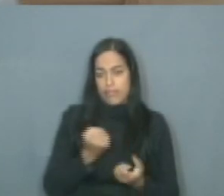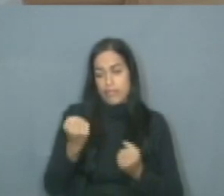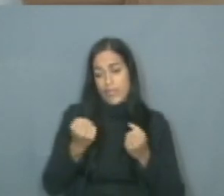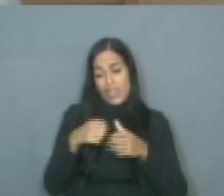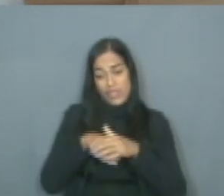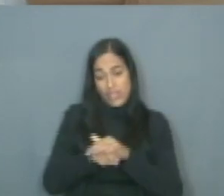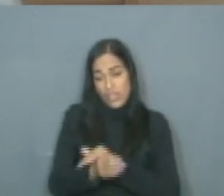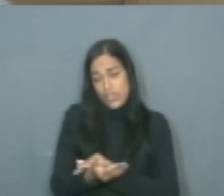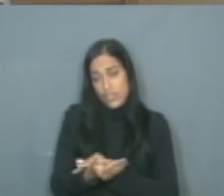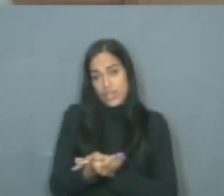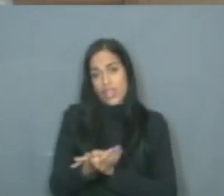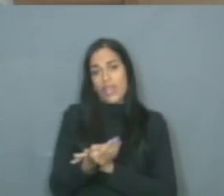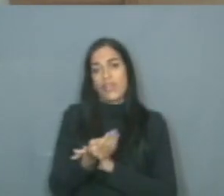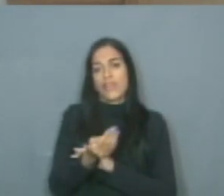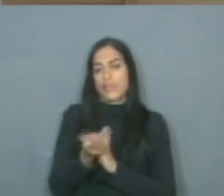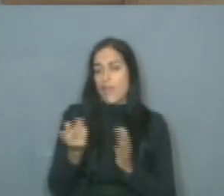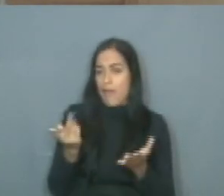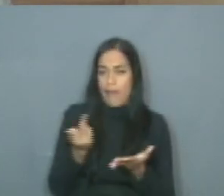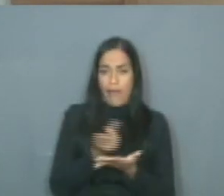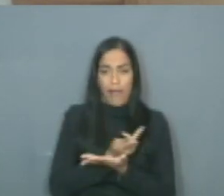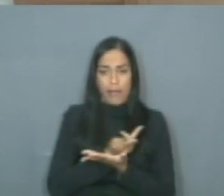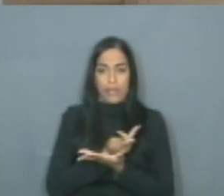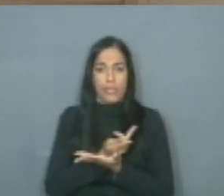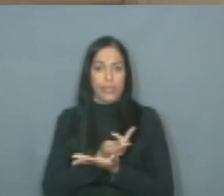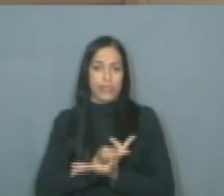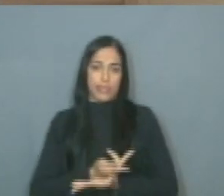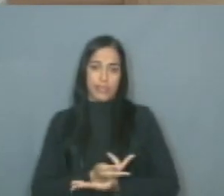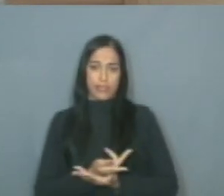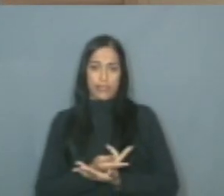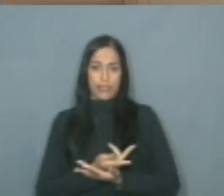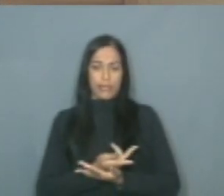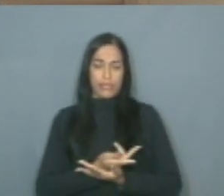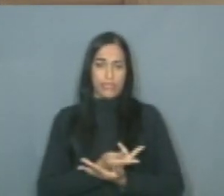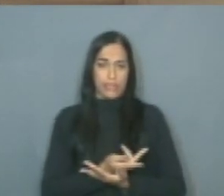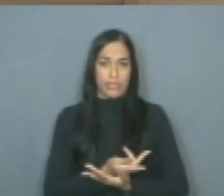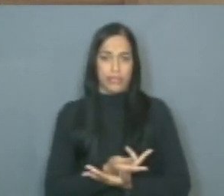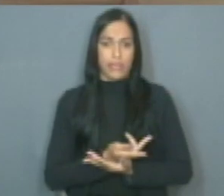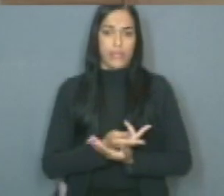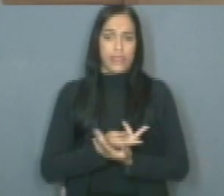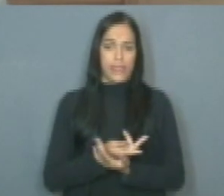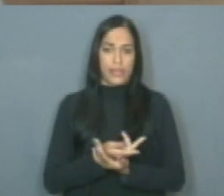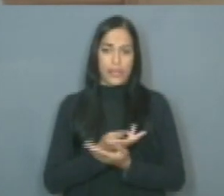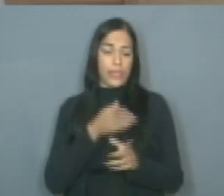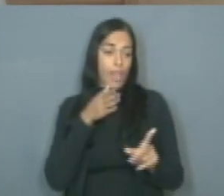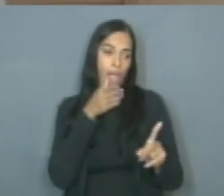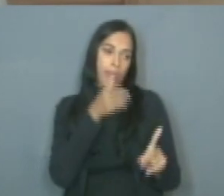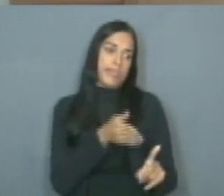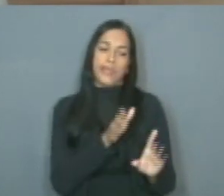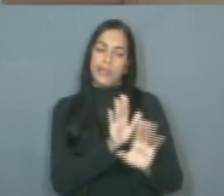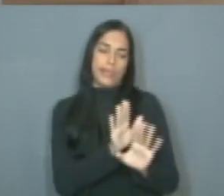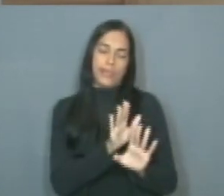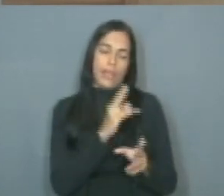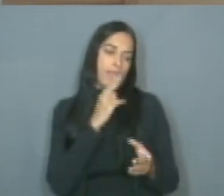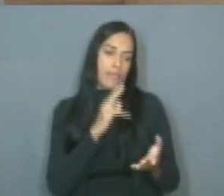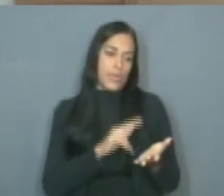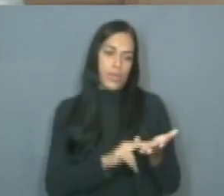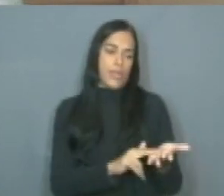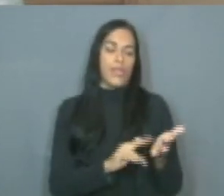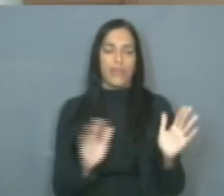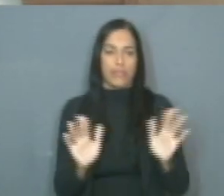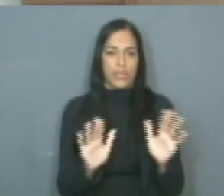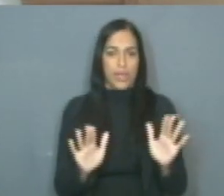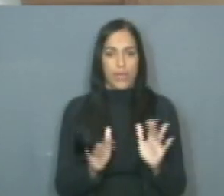estacionados certamente de maneira irregular, e aí eu não quero me ater especificamente à infração, porque esse não